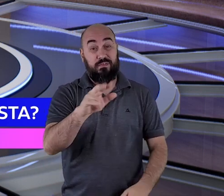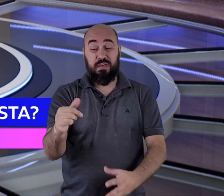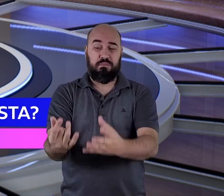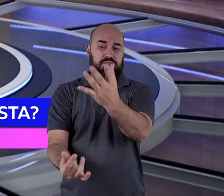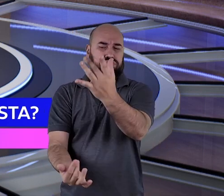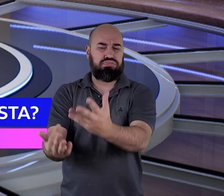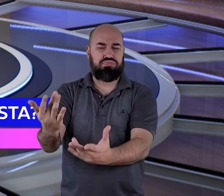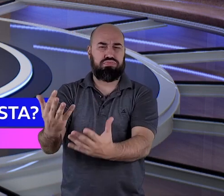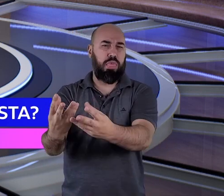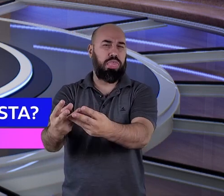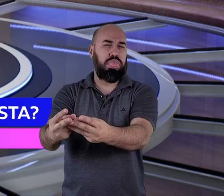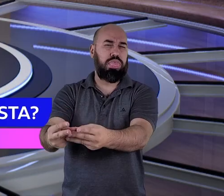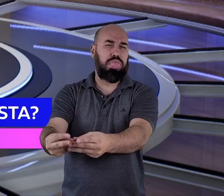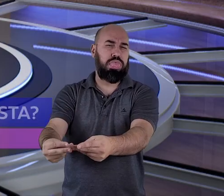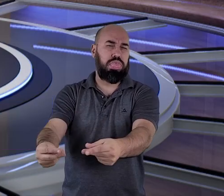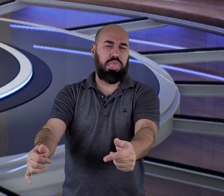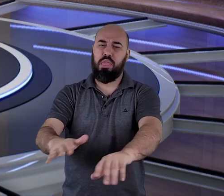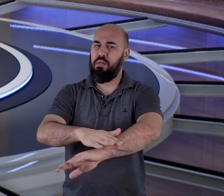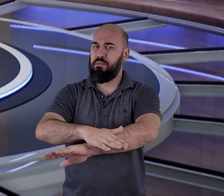serão destruídos.